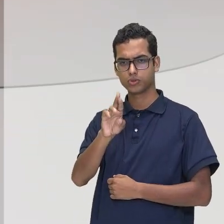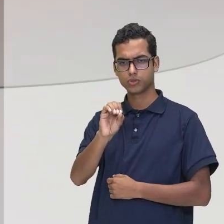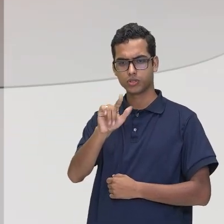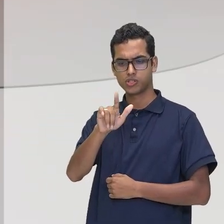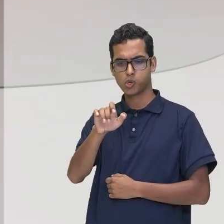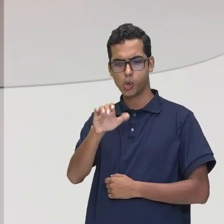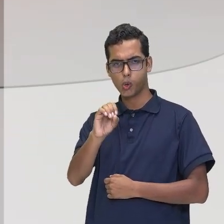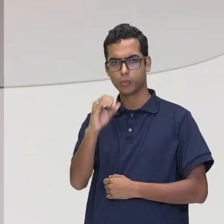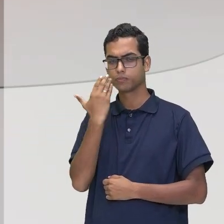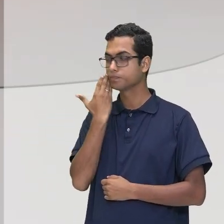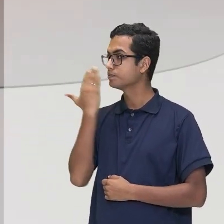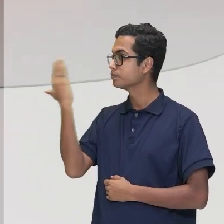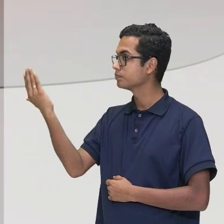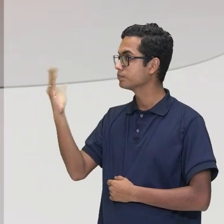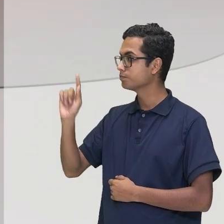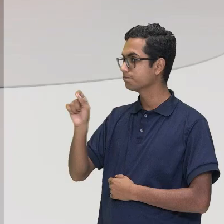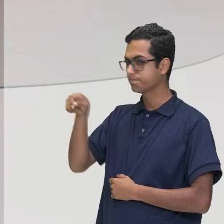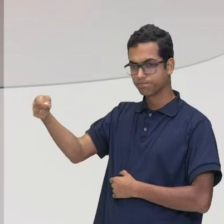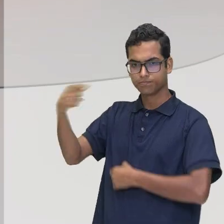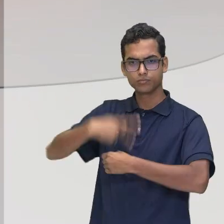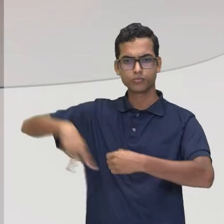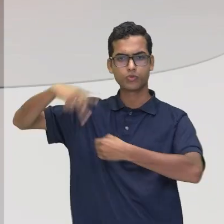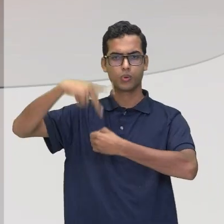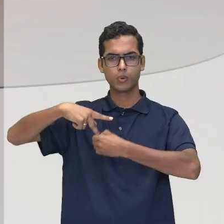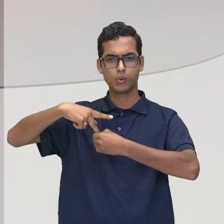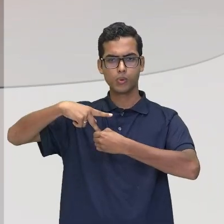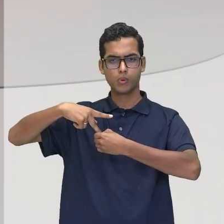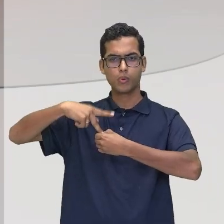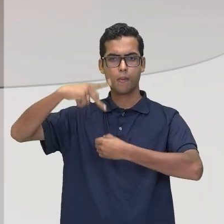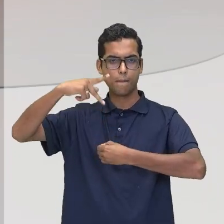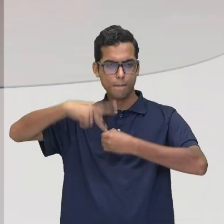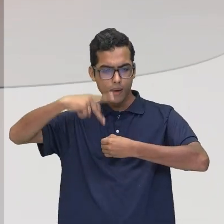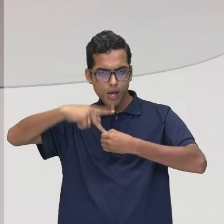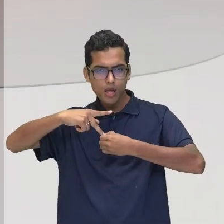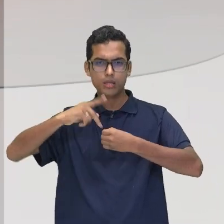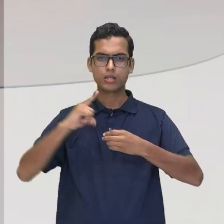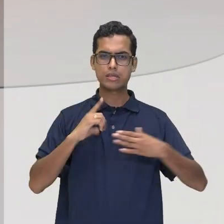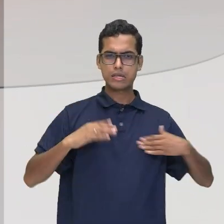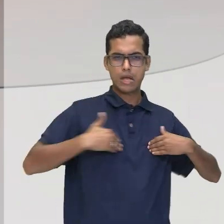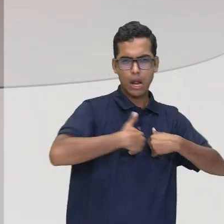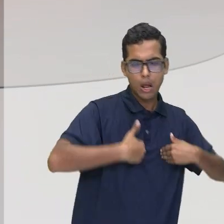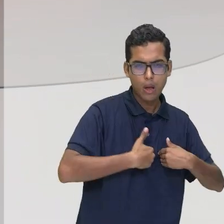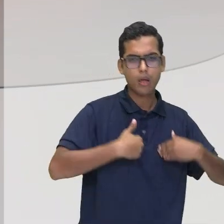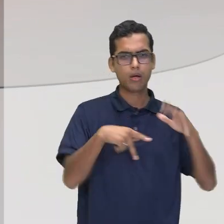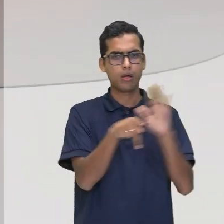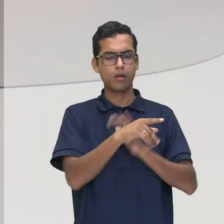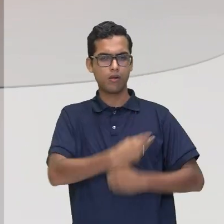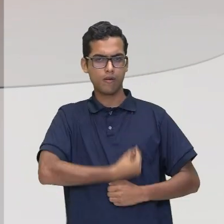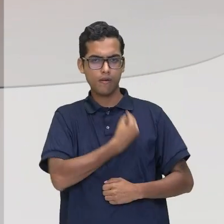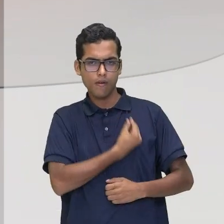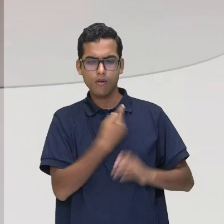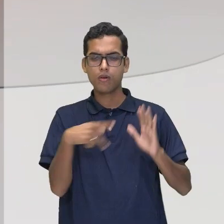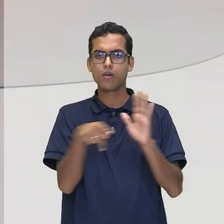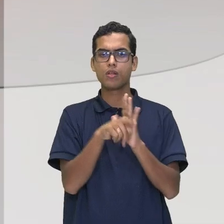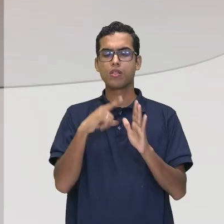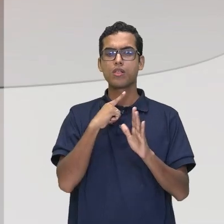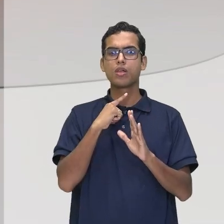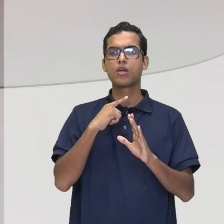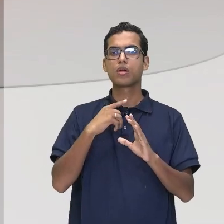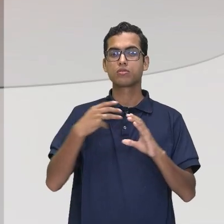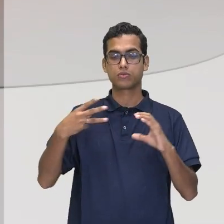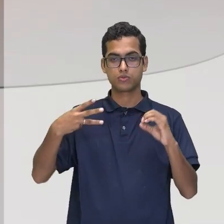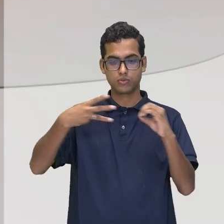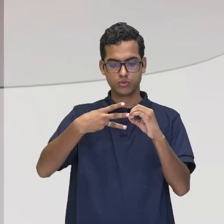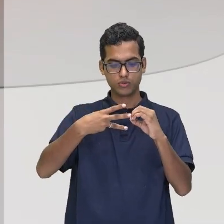fóssil formado pela decomposição de seres vivos, animais e vegetais unicelulares. E